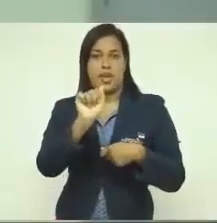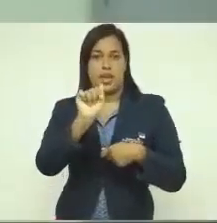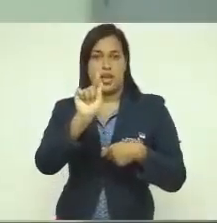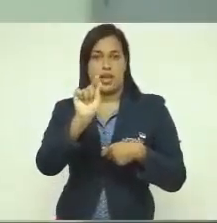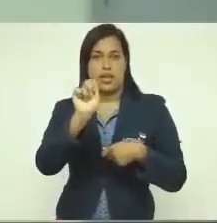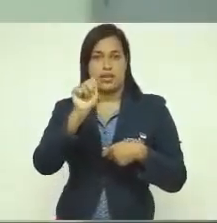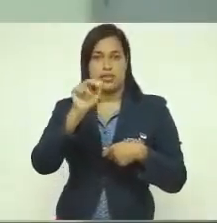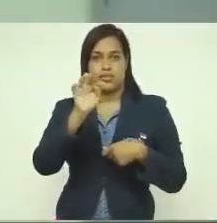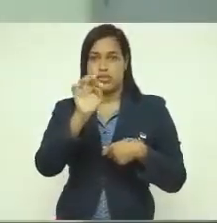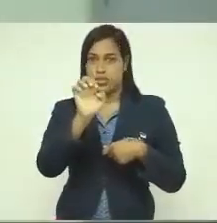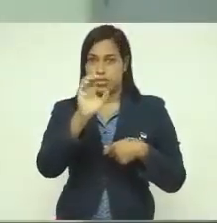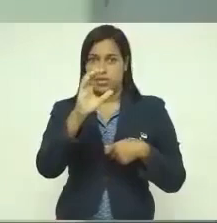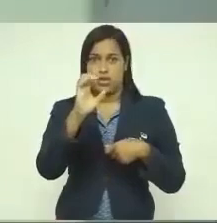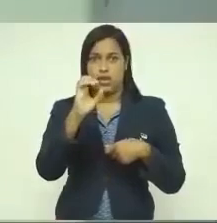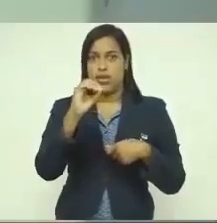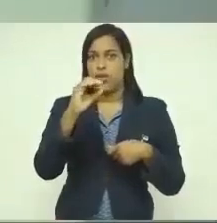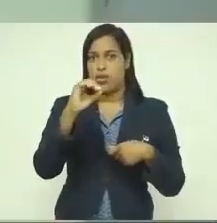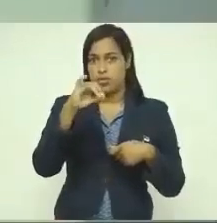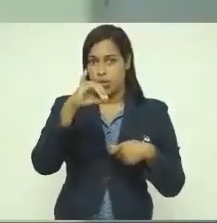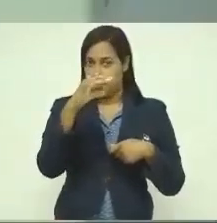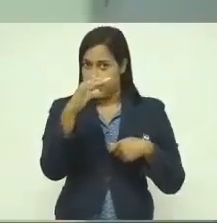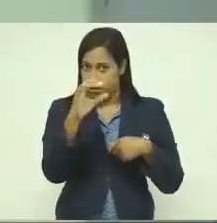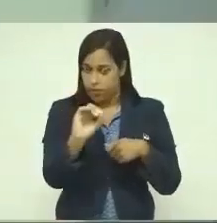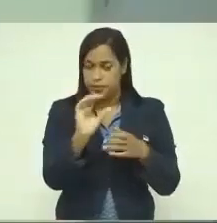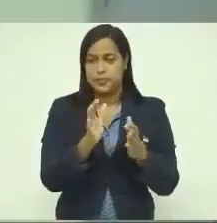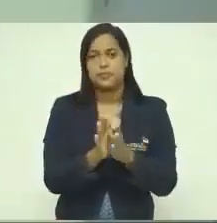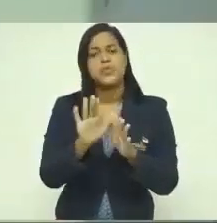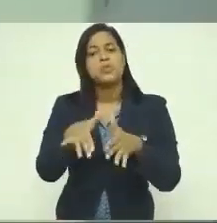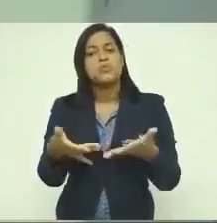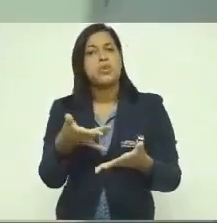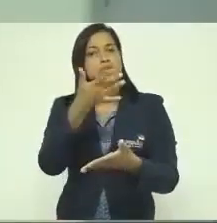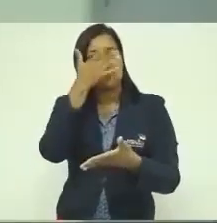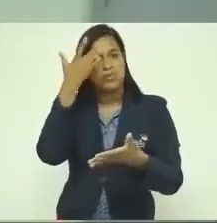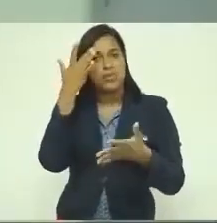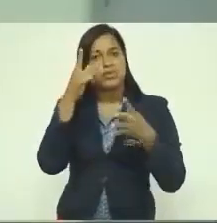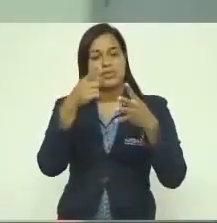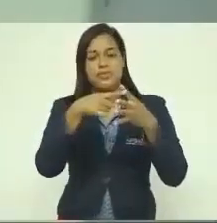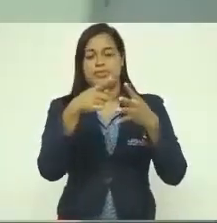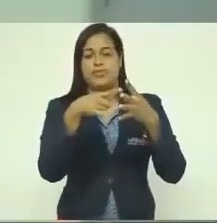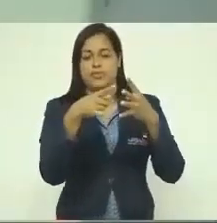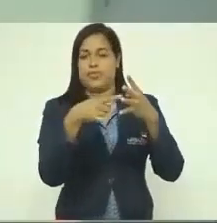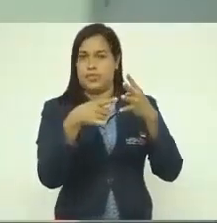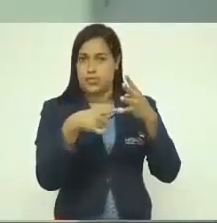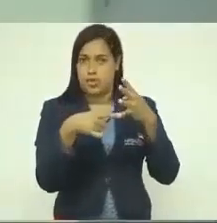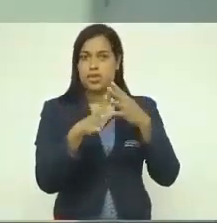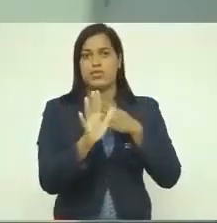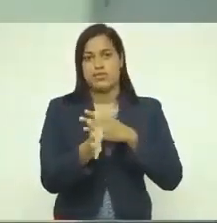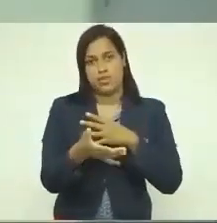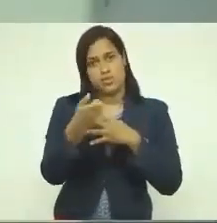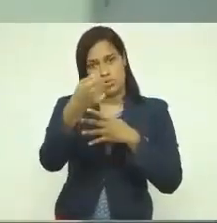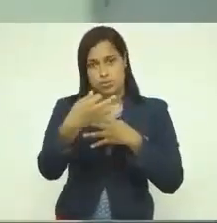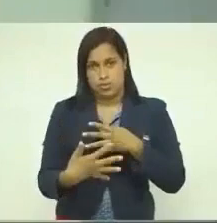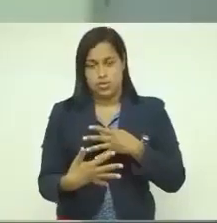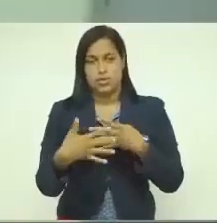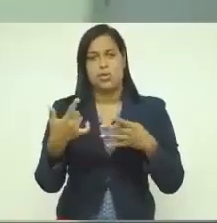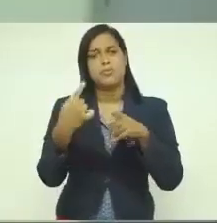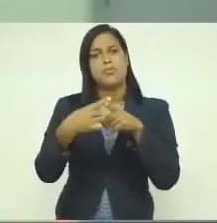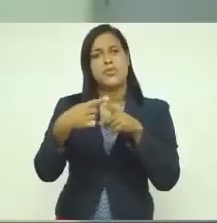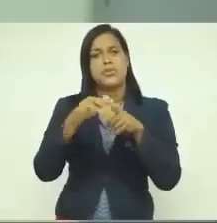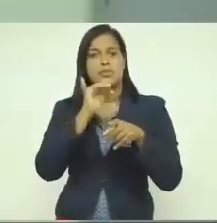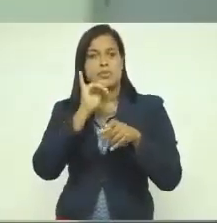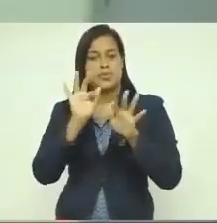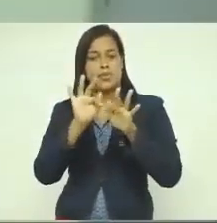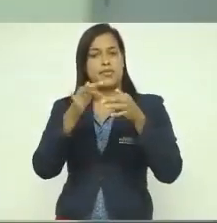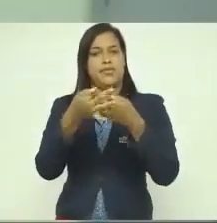agente econômico. E aí, quais são os agentes econômicos? Aqueles que eu disse. E por que, por exemplo, uma